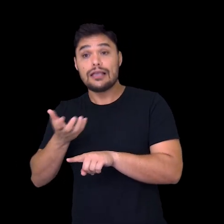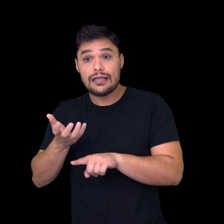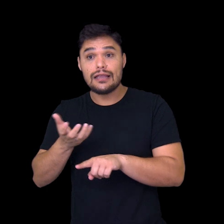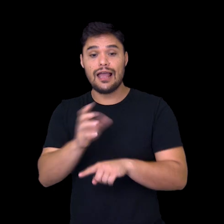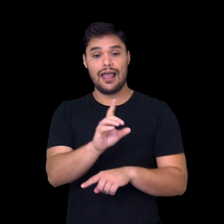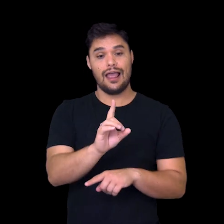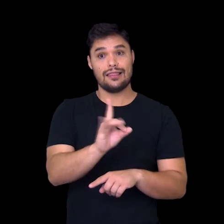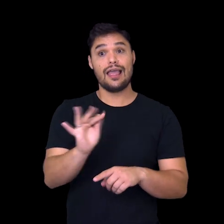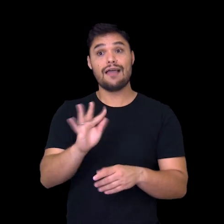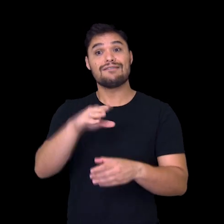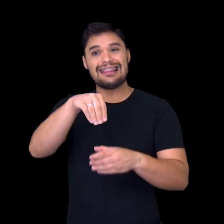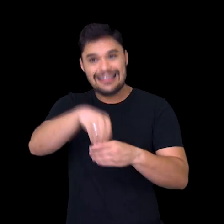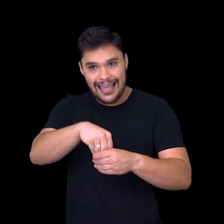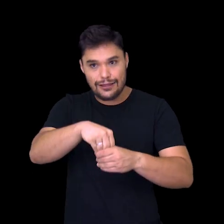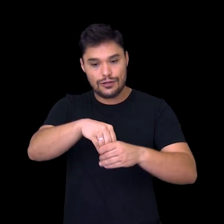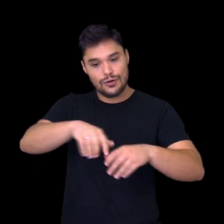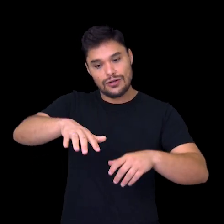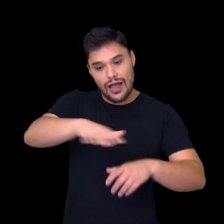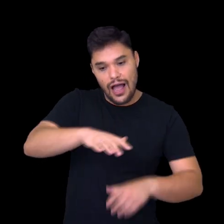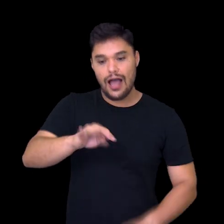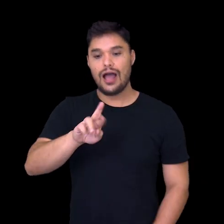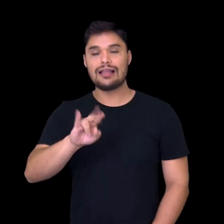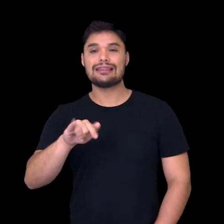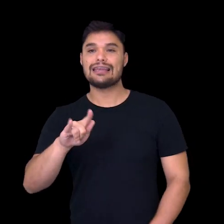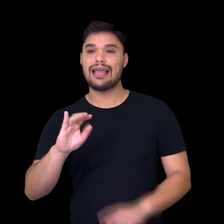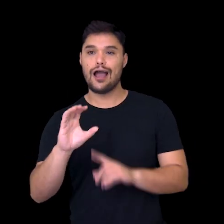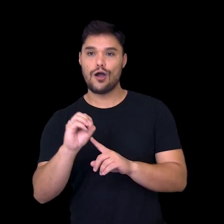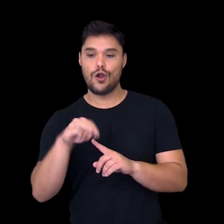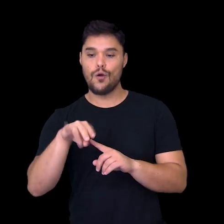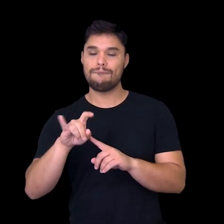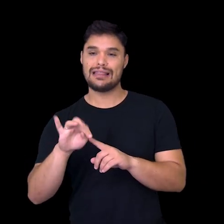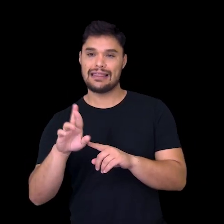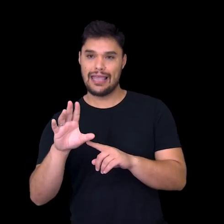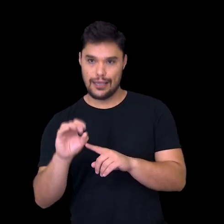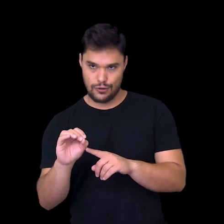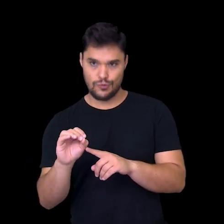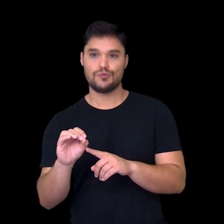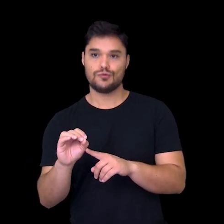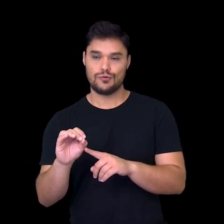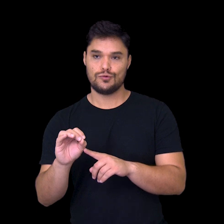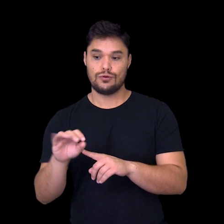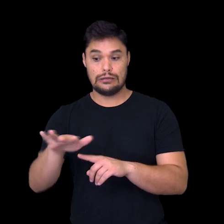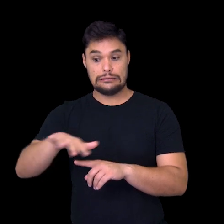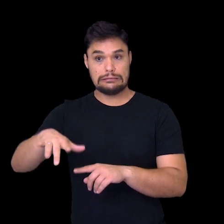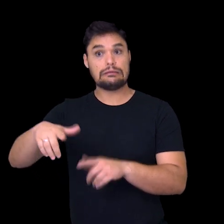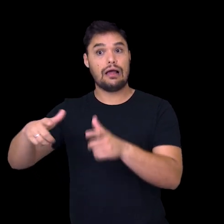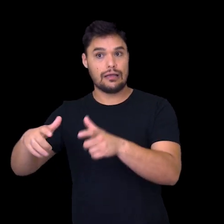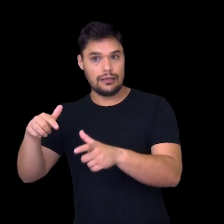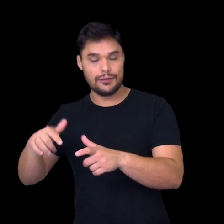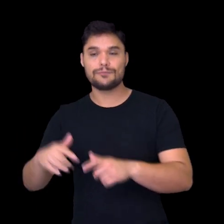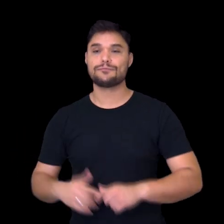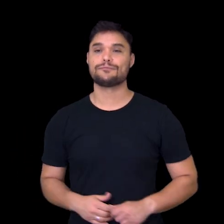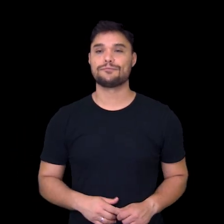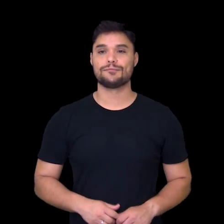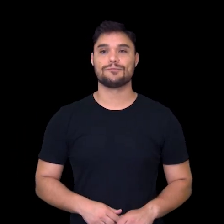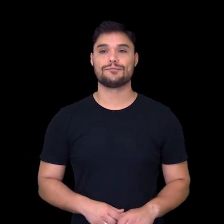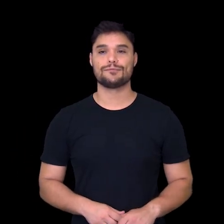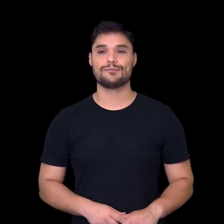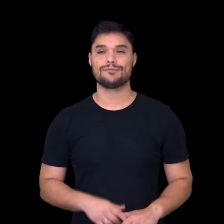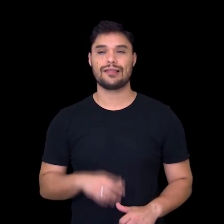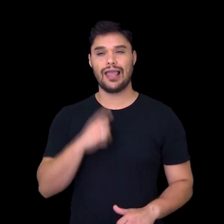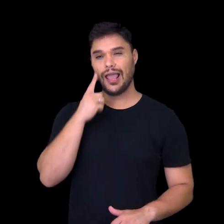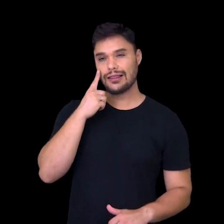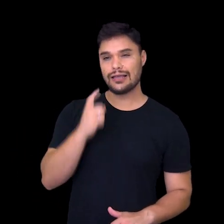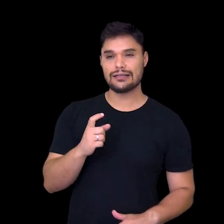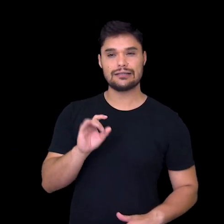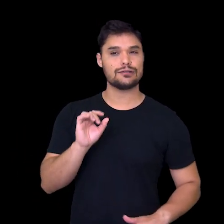era que o Distrito Federal fosse no Triângulo Mineiro. Um pouco mais para baixo. Bem mais para lá. E aí é interessante isso,